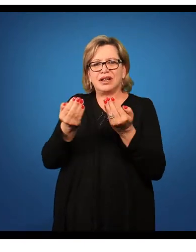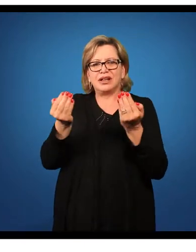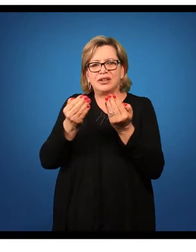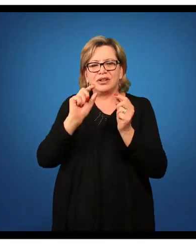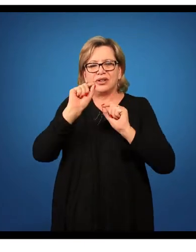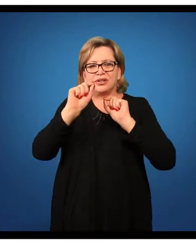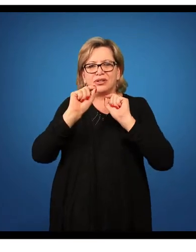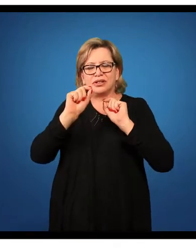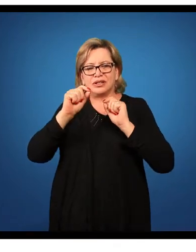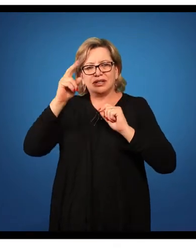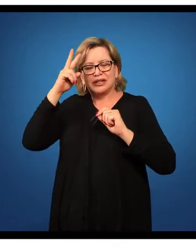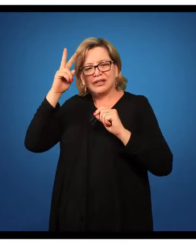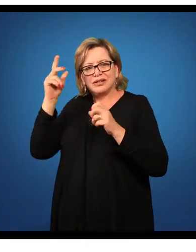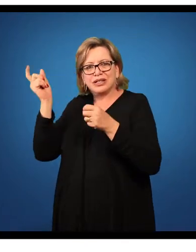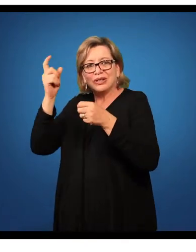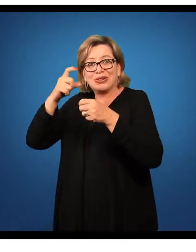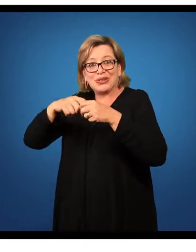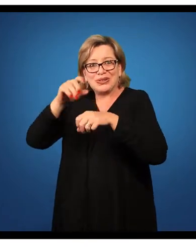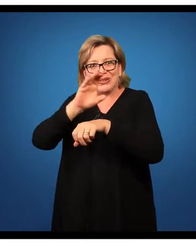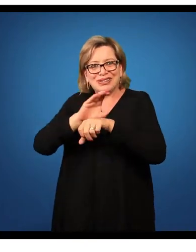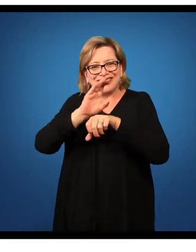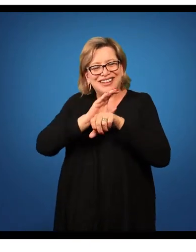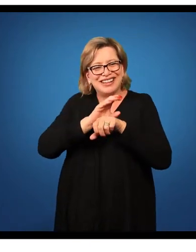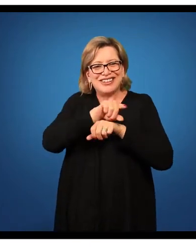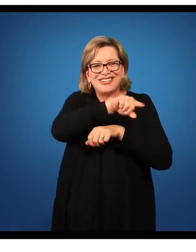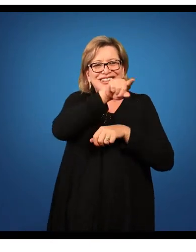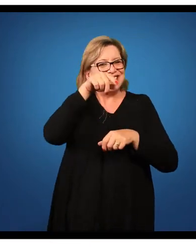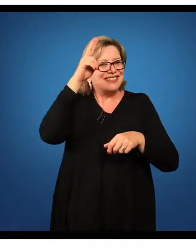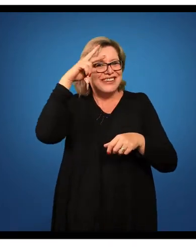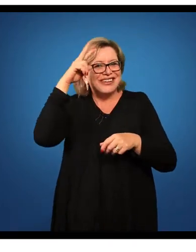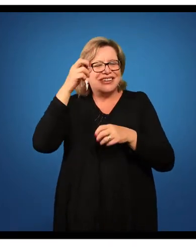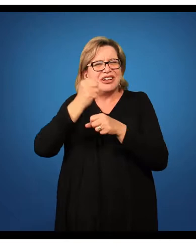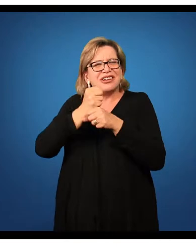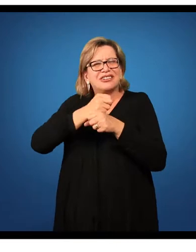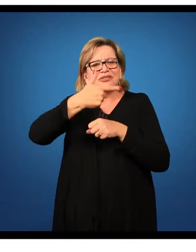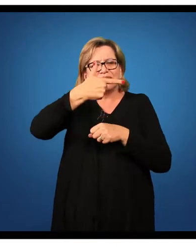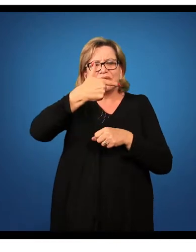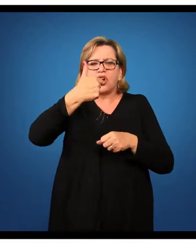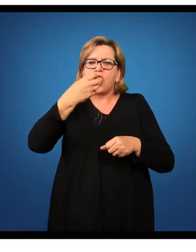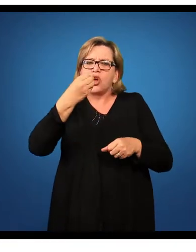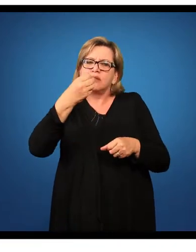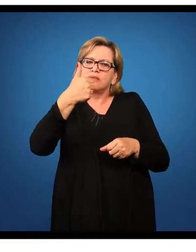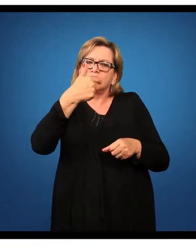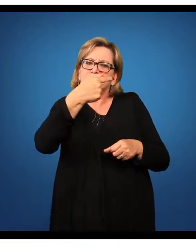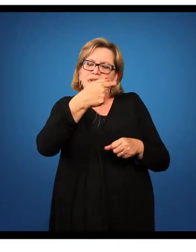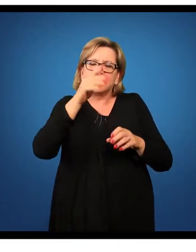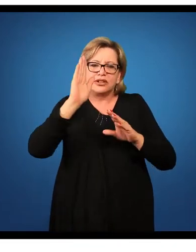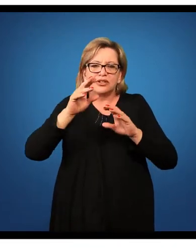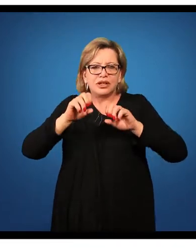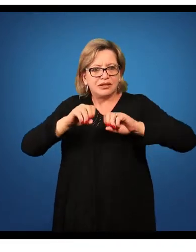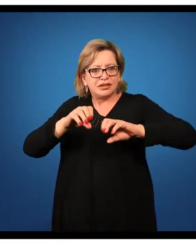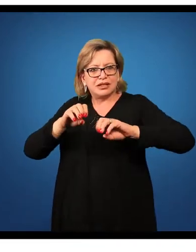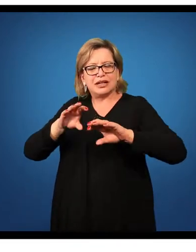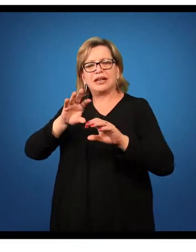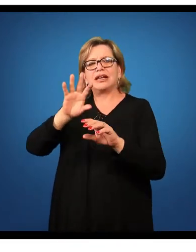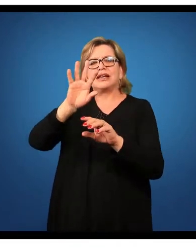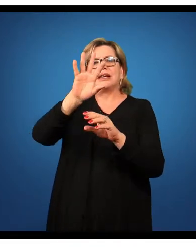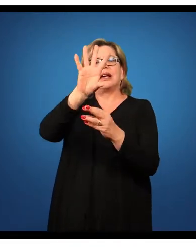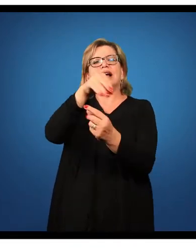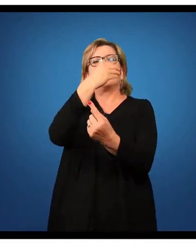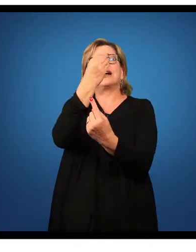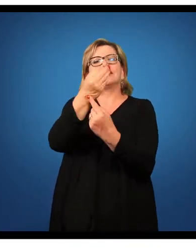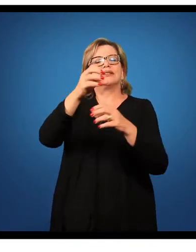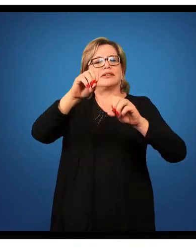lembra no início do ano letivo de 2017 é uma estrela disciplina de arte e ensino 1 eu me chamo